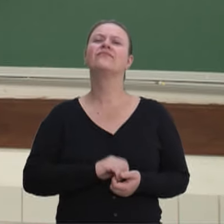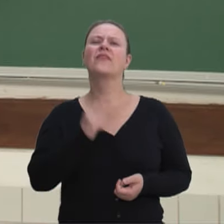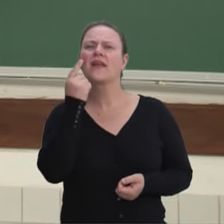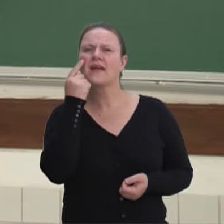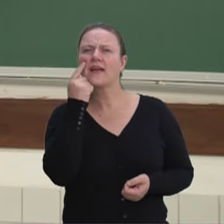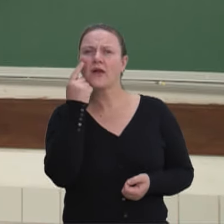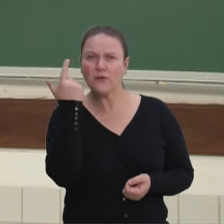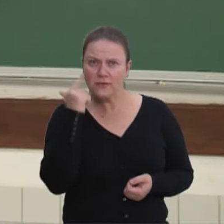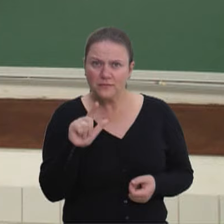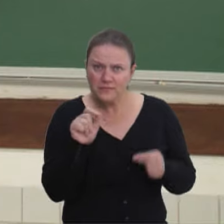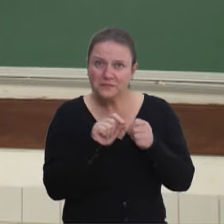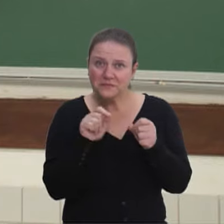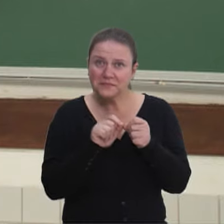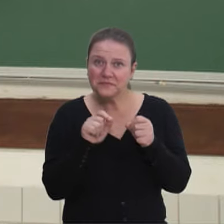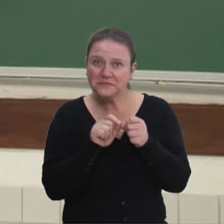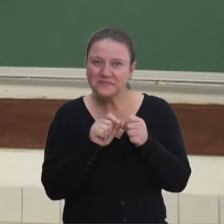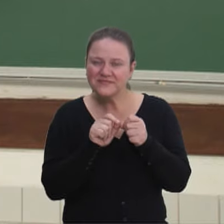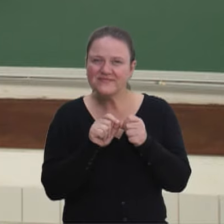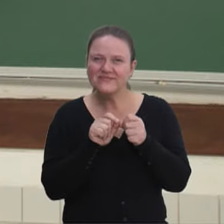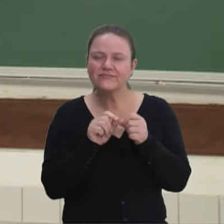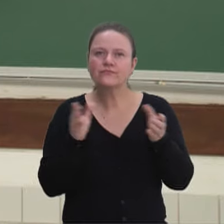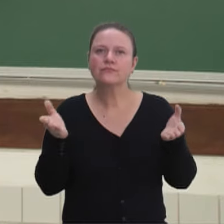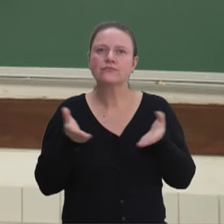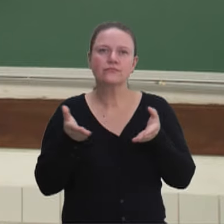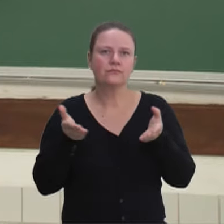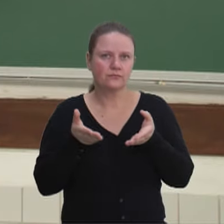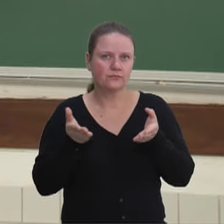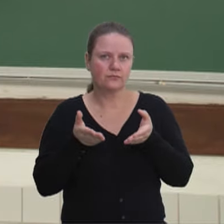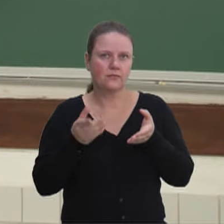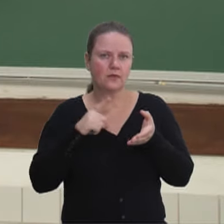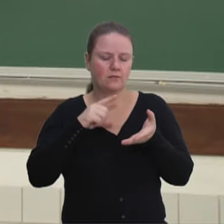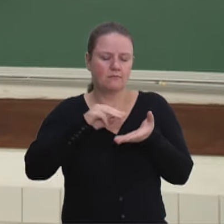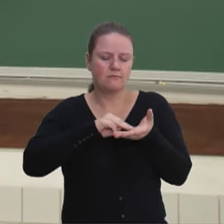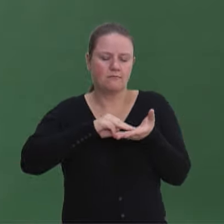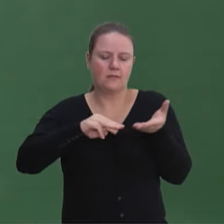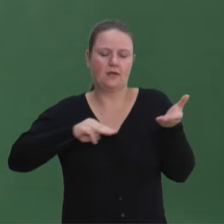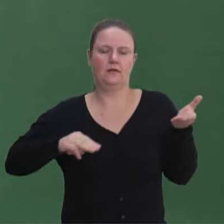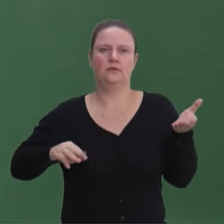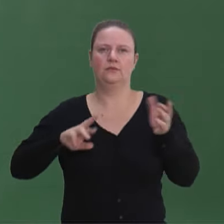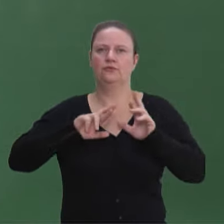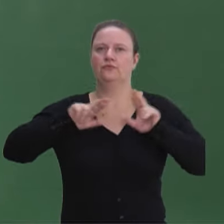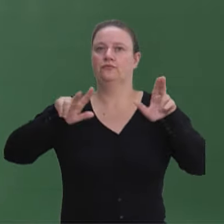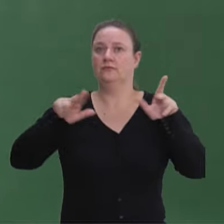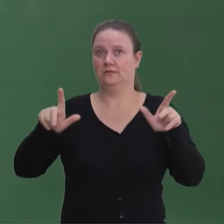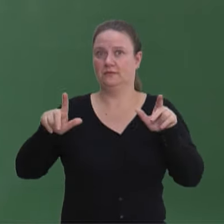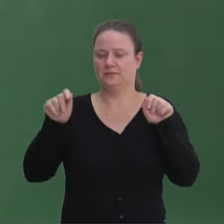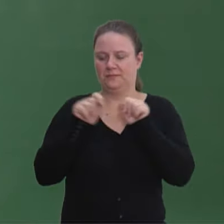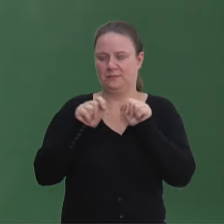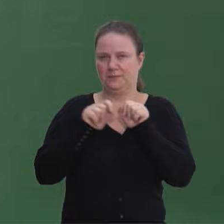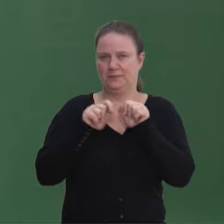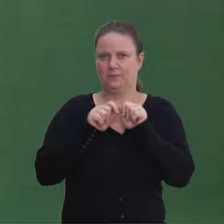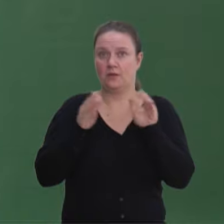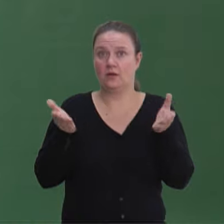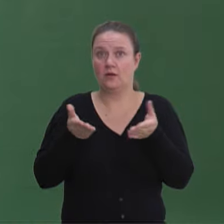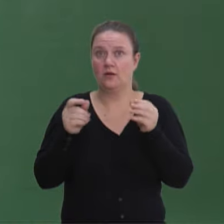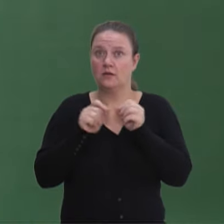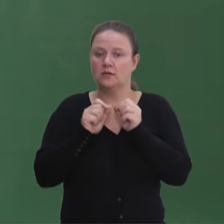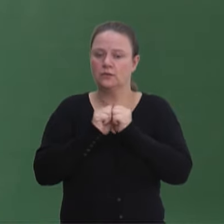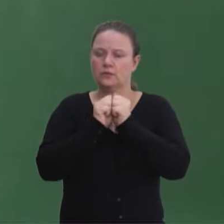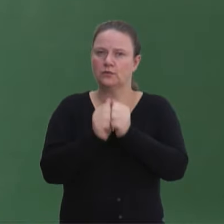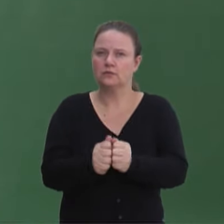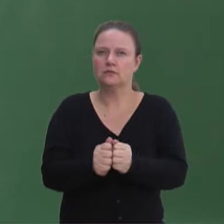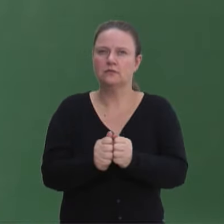Galera, conseguiram? Essa aí a gente tem mais métodos de fazer, né? Vou fazer aqui com vocês daquela que a gente aprendeu